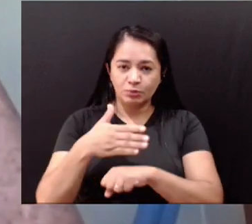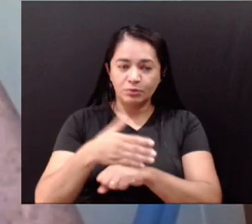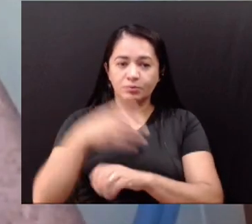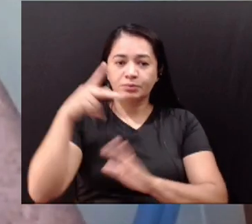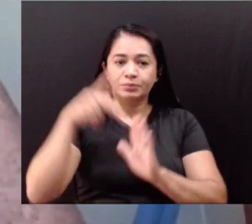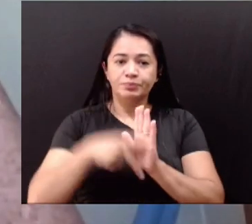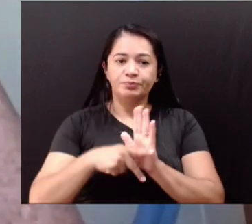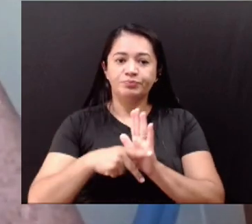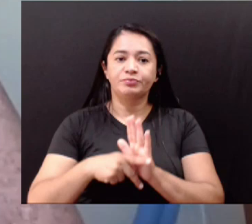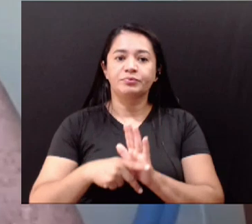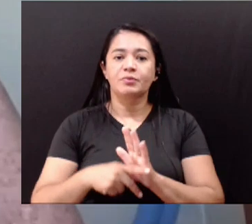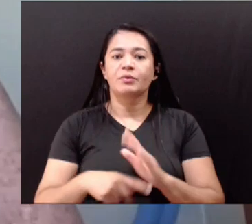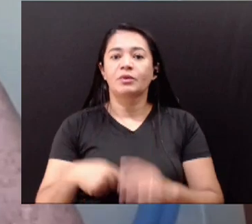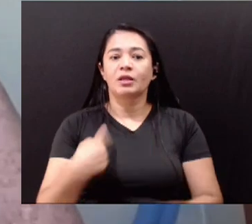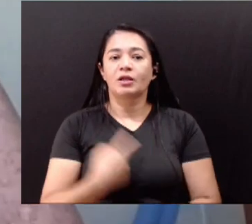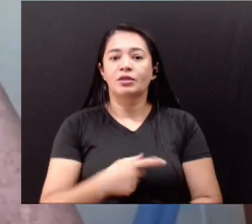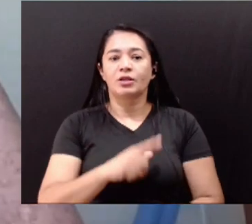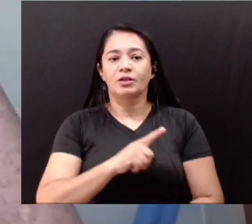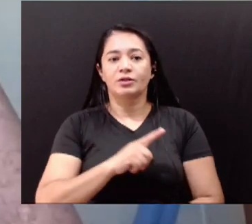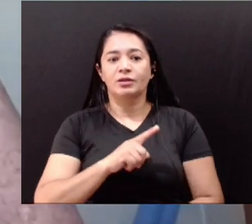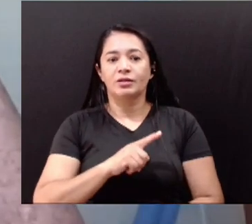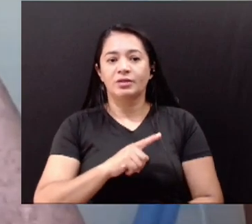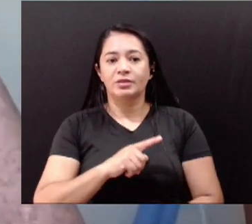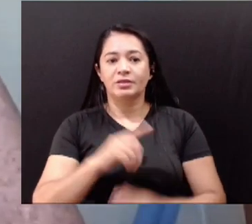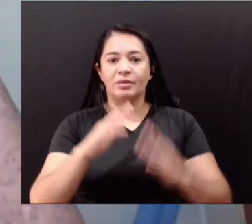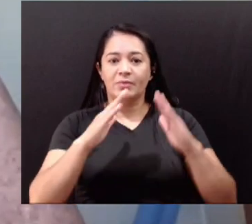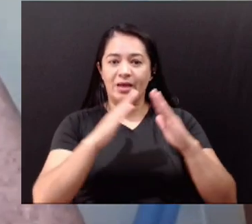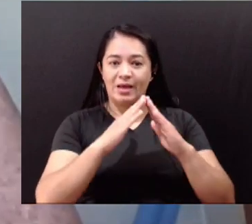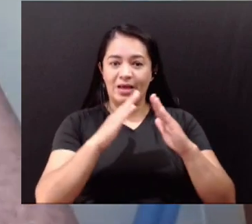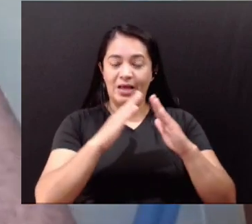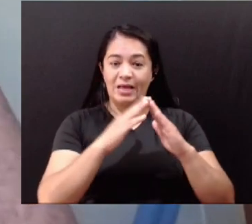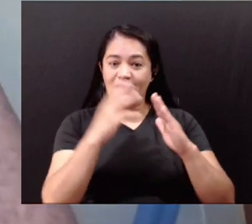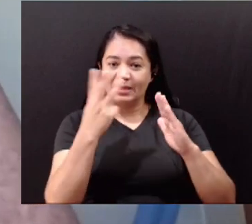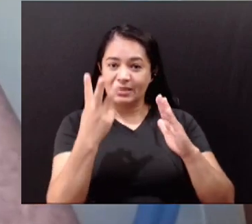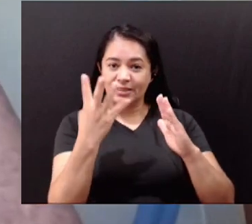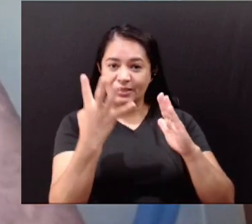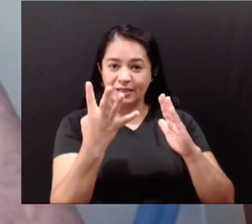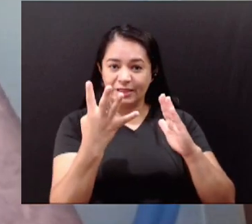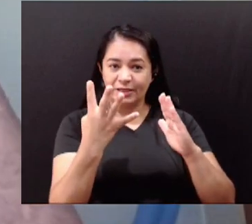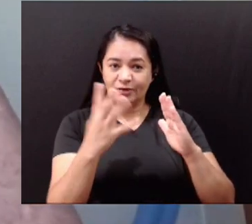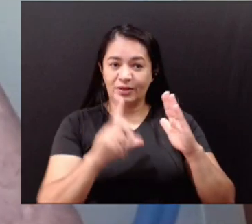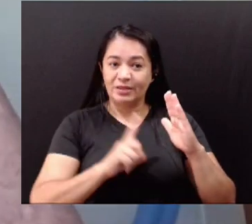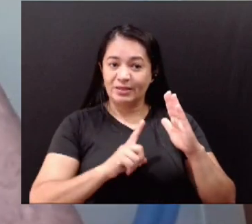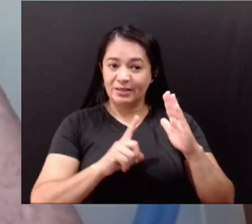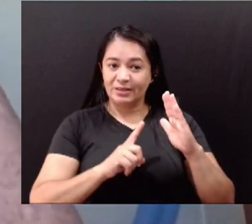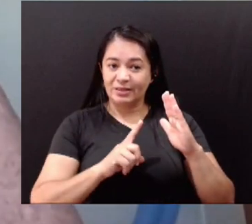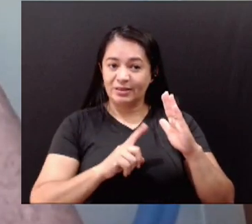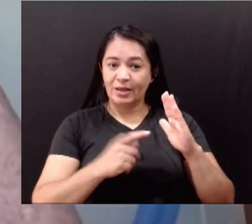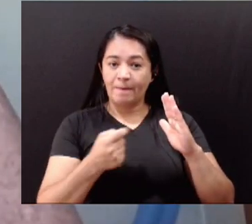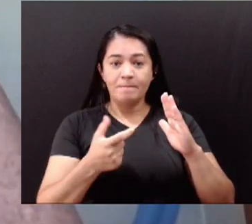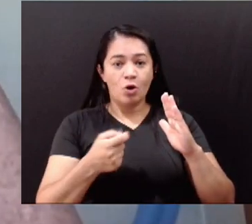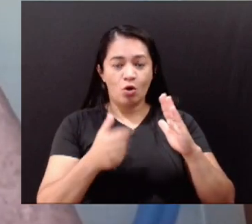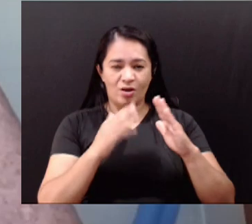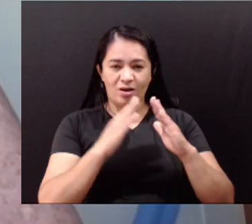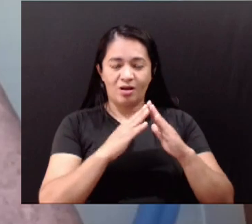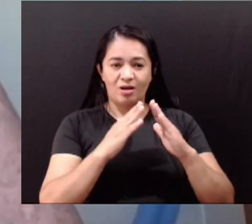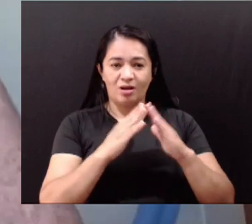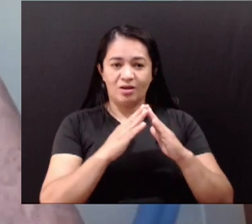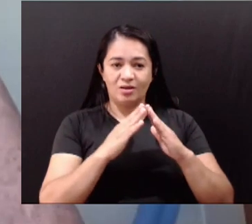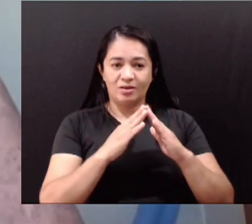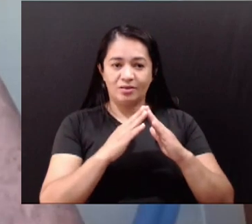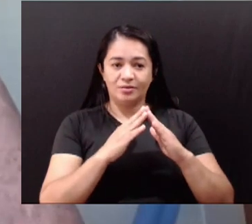temos 34 casas na vila, temos poucas casas ainda que estão livres